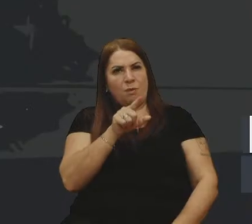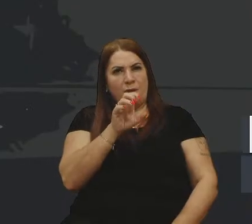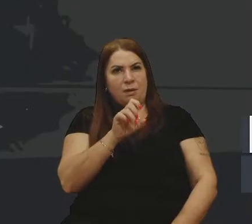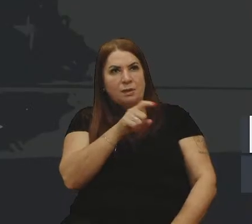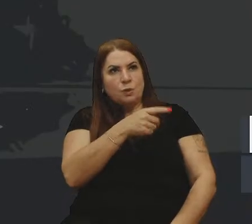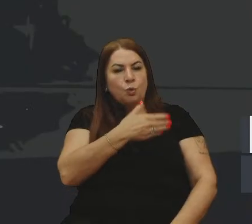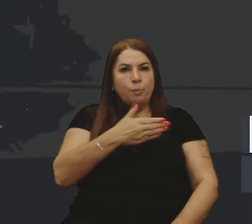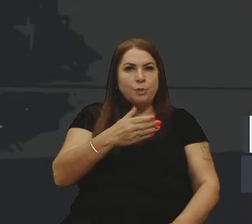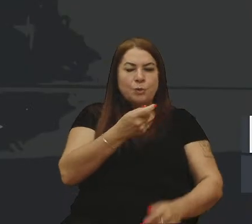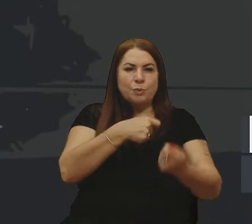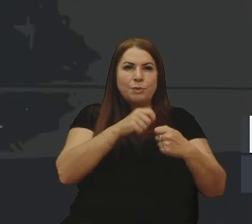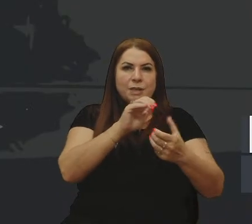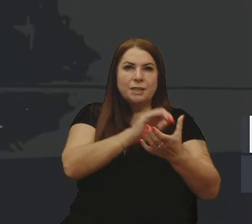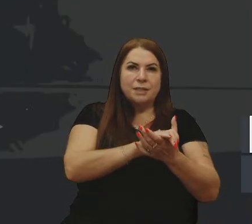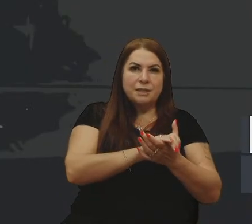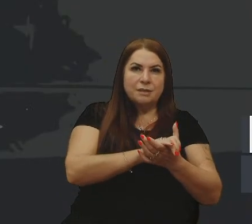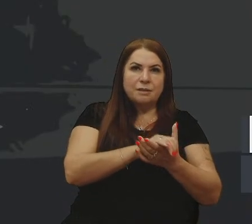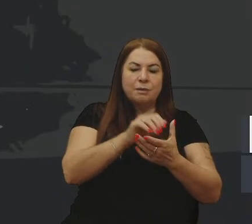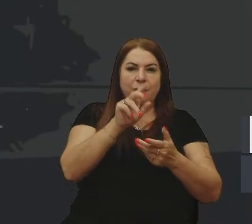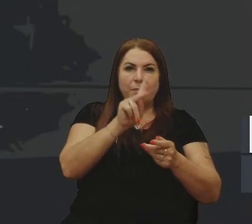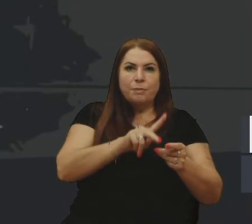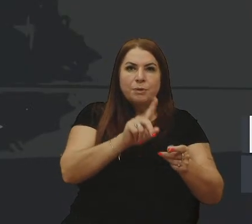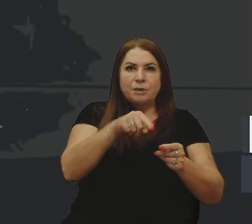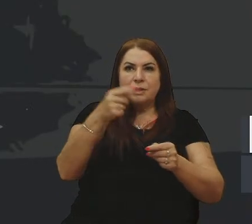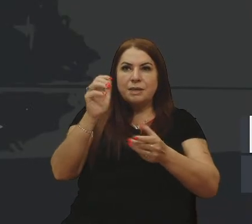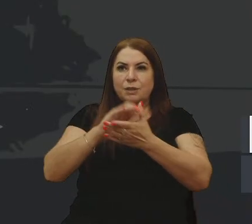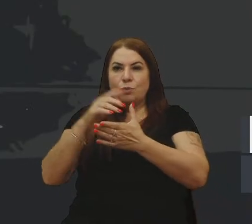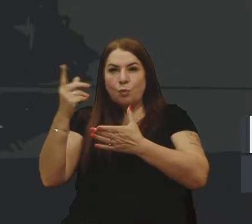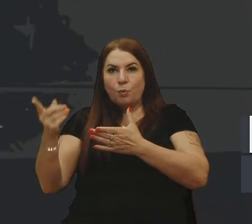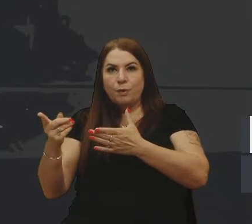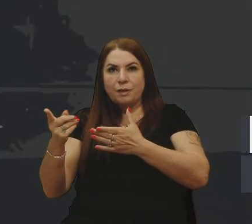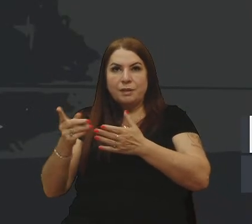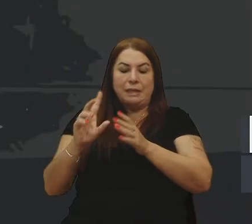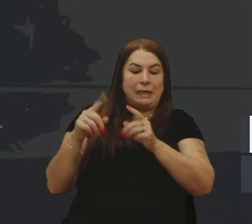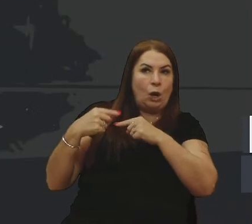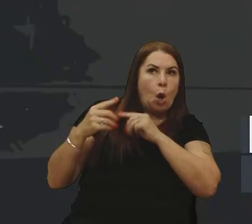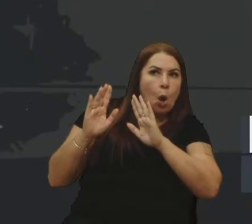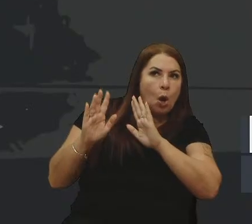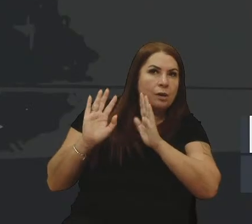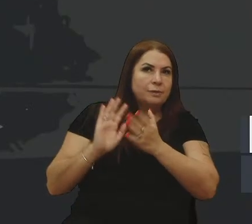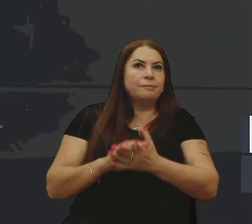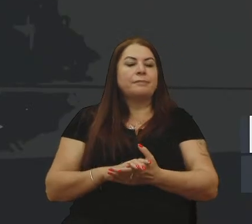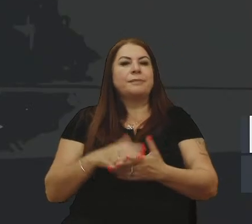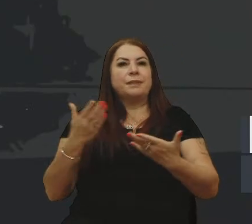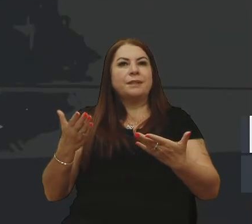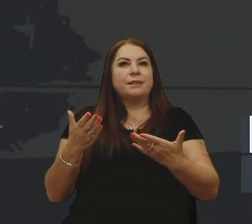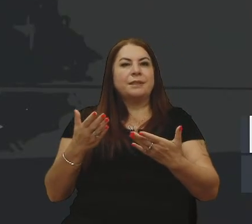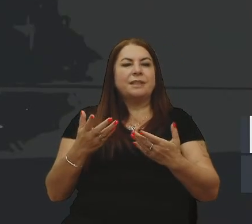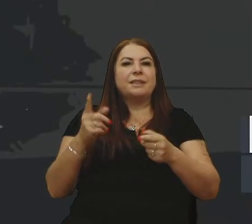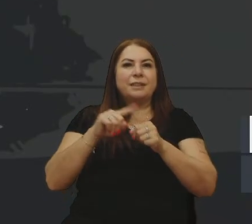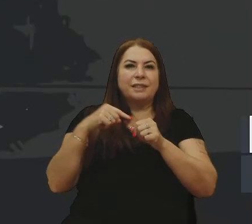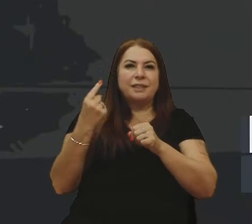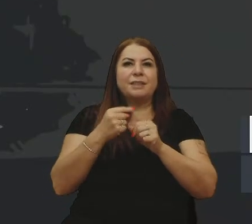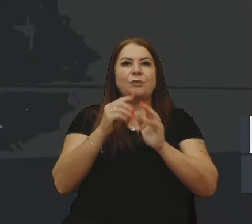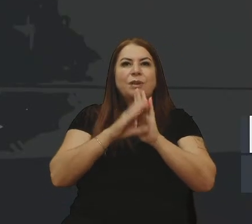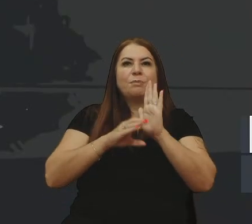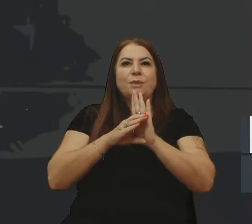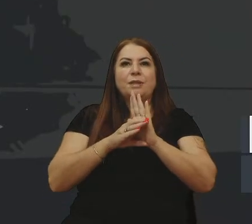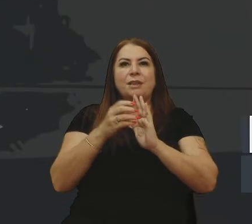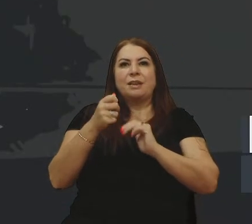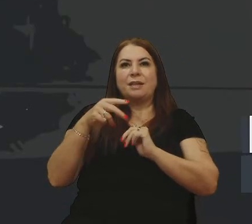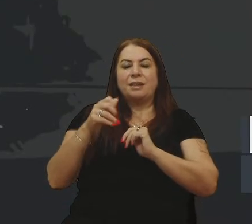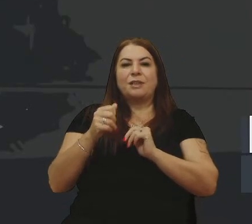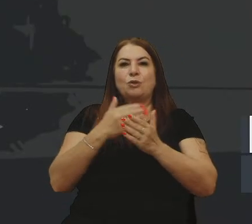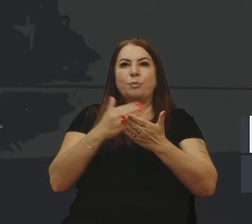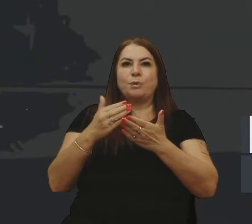esse negócio casado com uma pessoa, mas ele está aqui com outra, que rolo é esse? né? E esse é um capítulo da nossa história também. Eu e a Ana Carolina